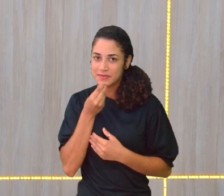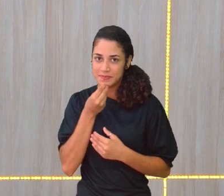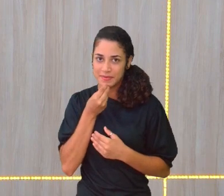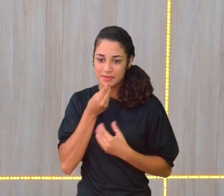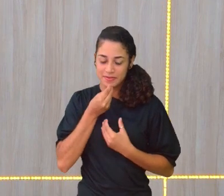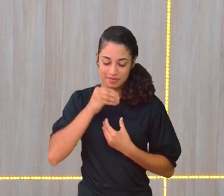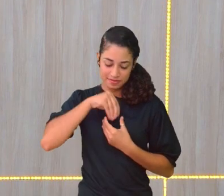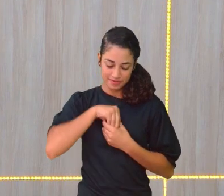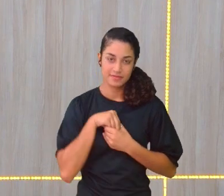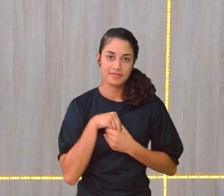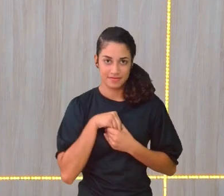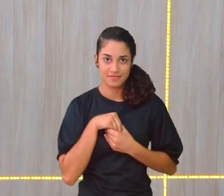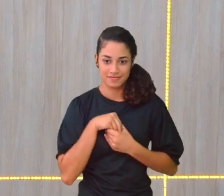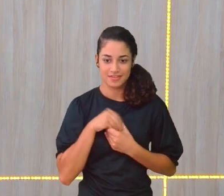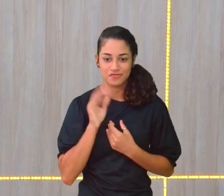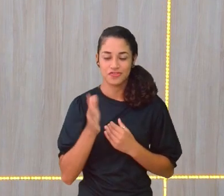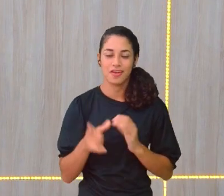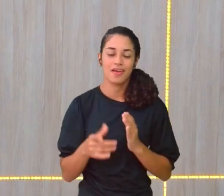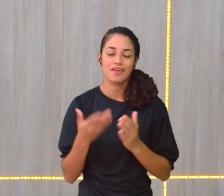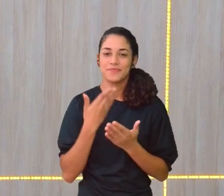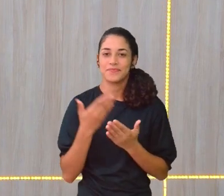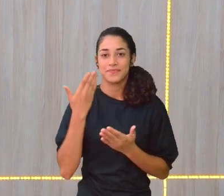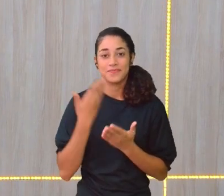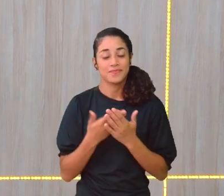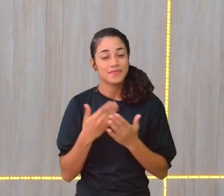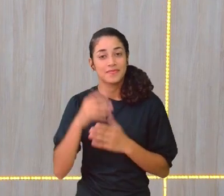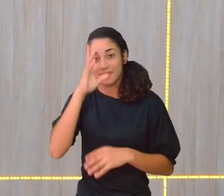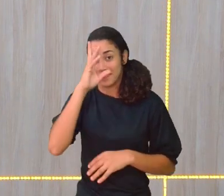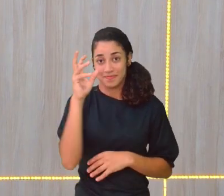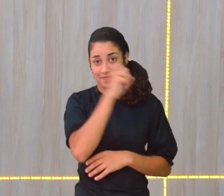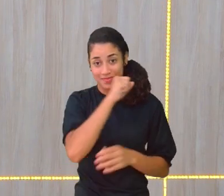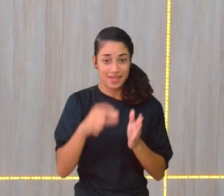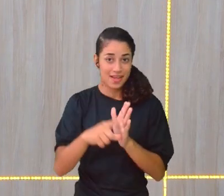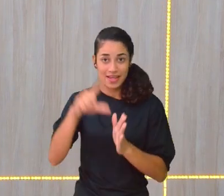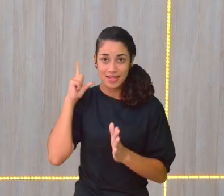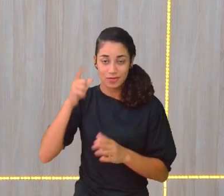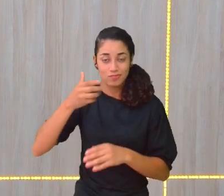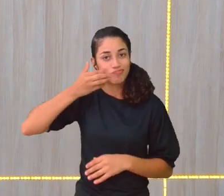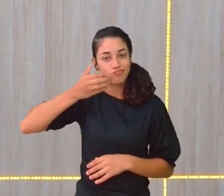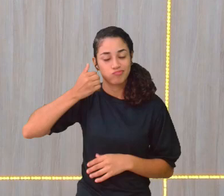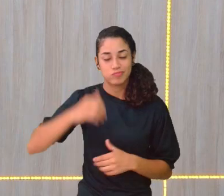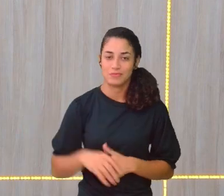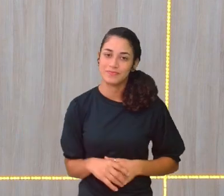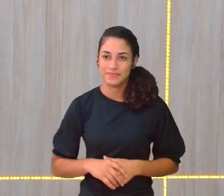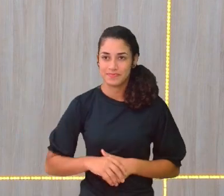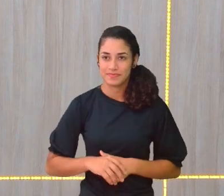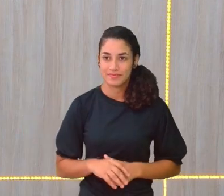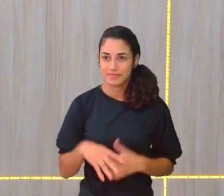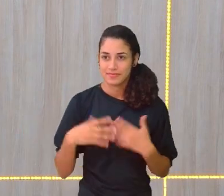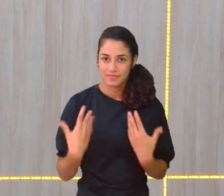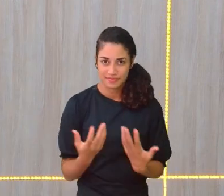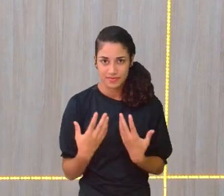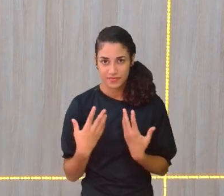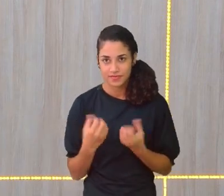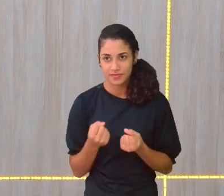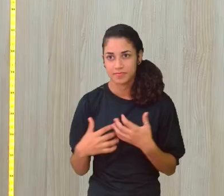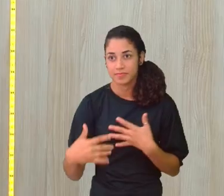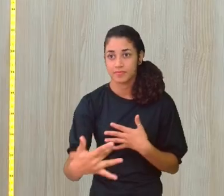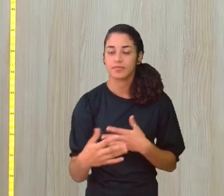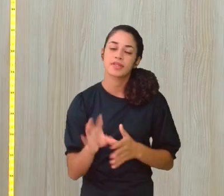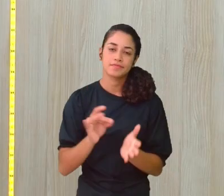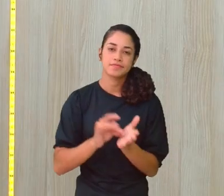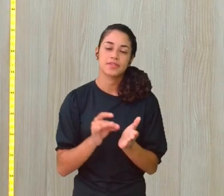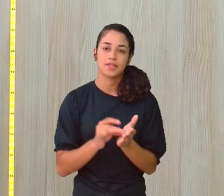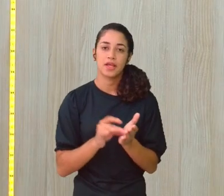gramática internalizada que eles conseguiram absorver, não é? Pois é. Então, vamos seguir. E mesmo com a inadequação,